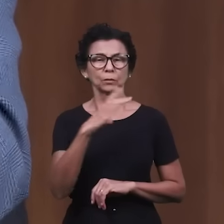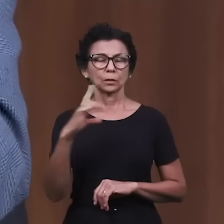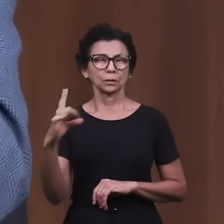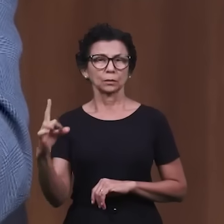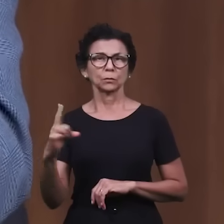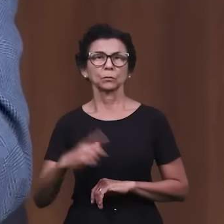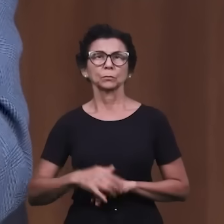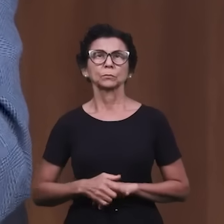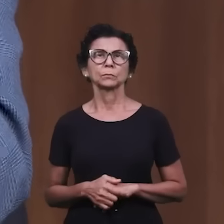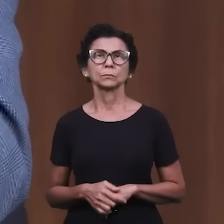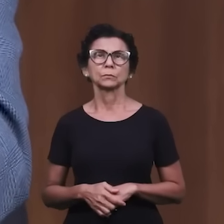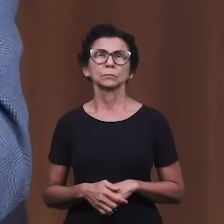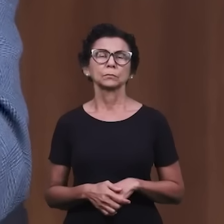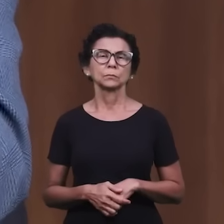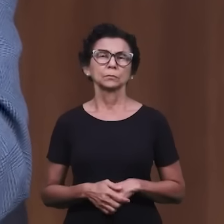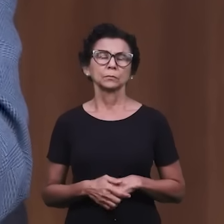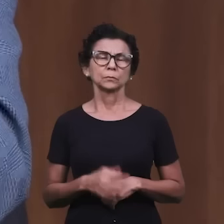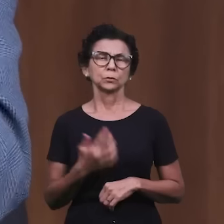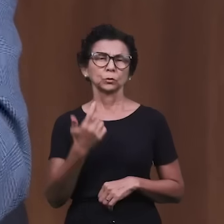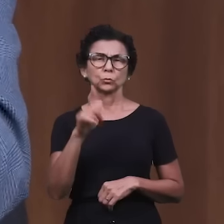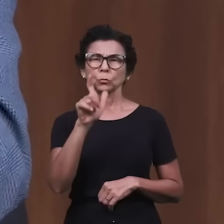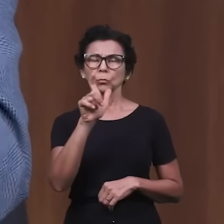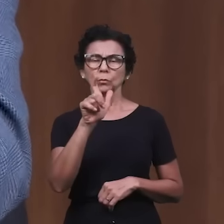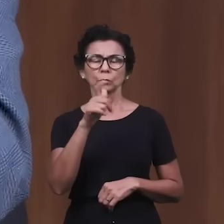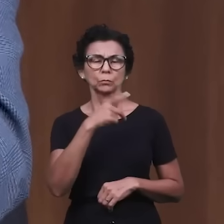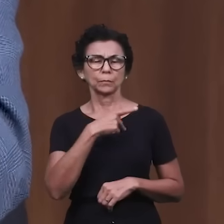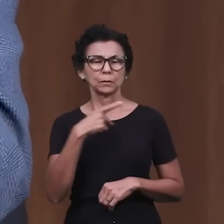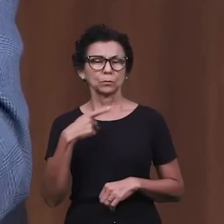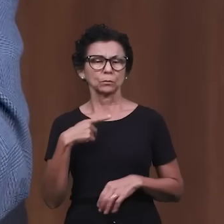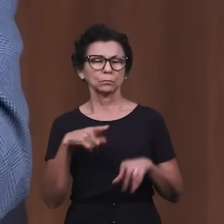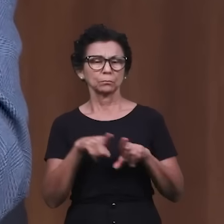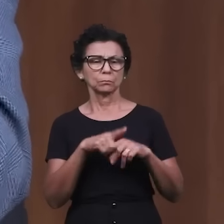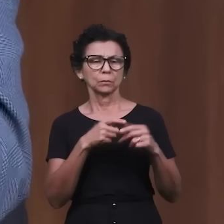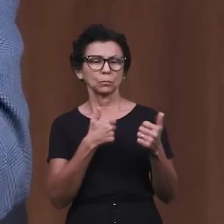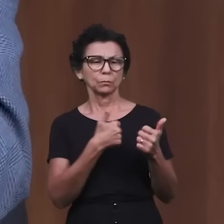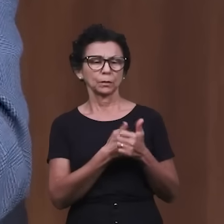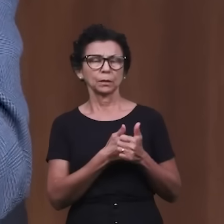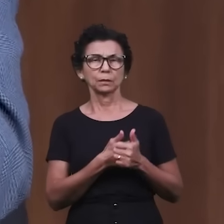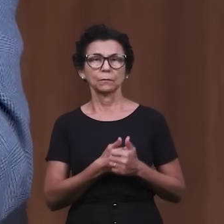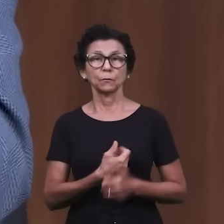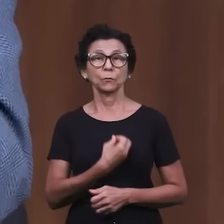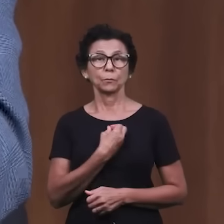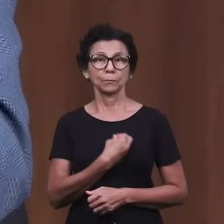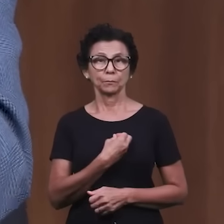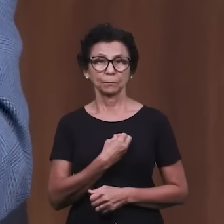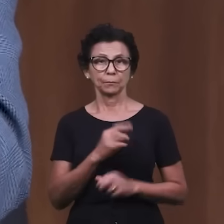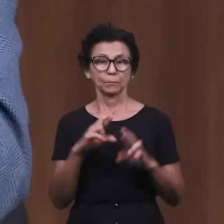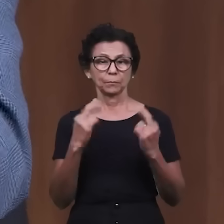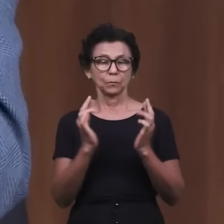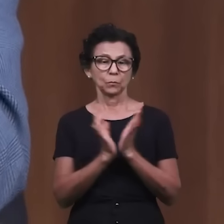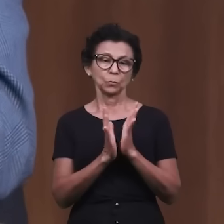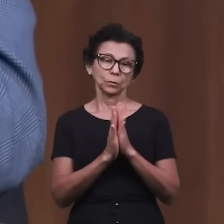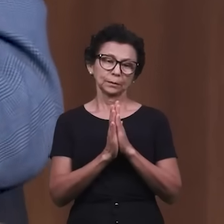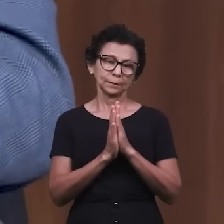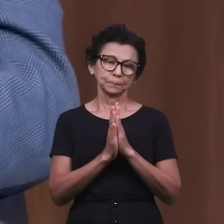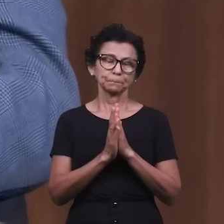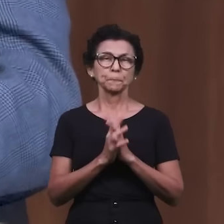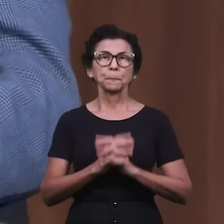pastor espiritual, servo de Deus e tal. E eu fui participar da reunião do grupo de intercessão. Eu